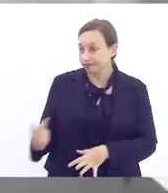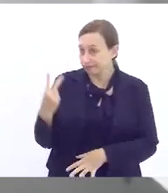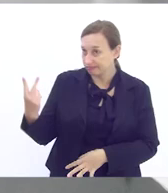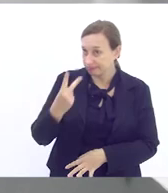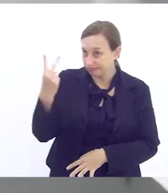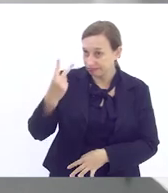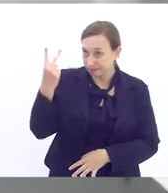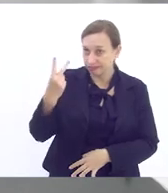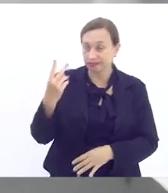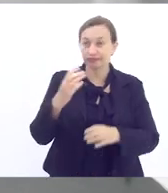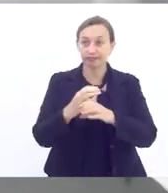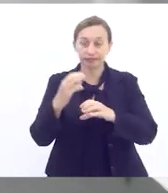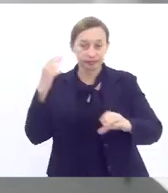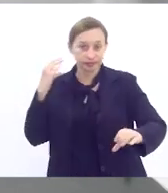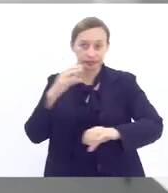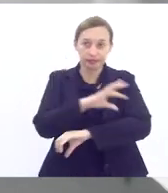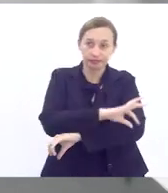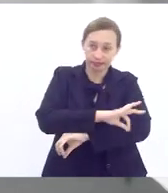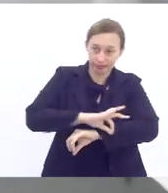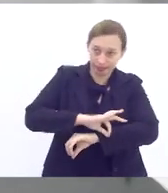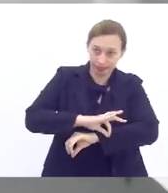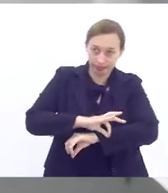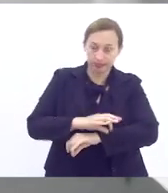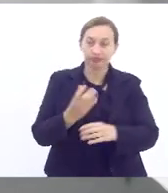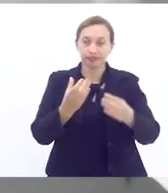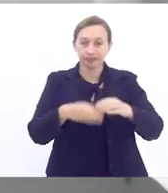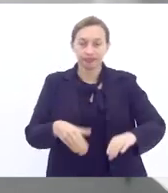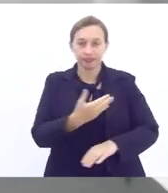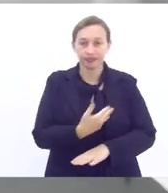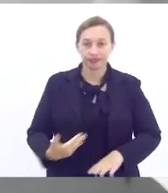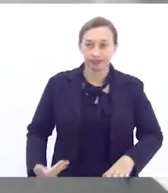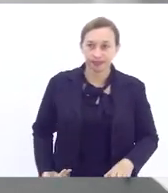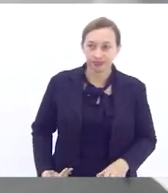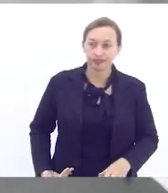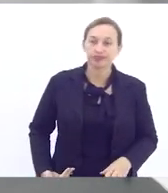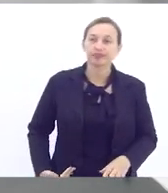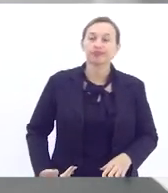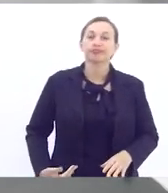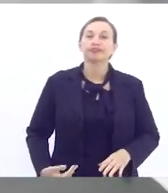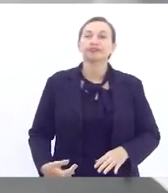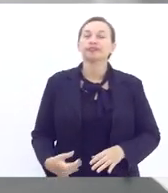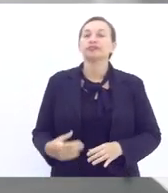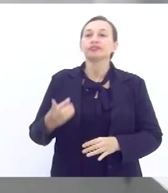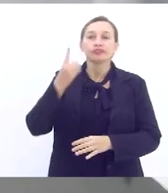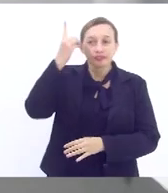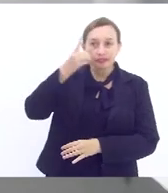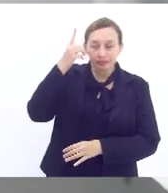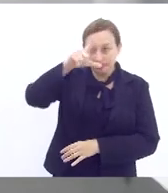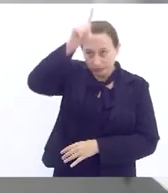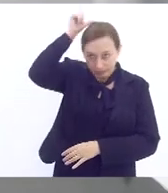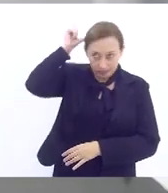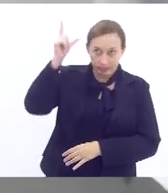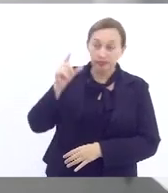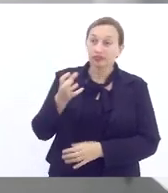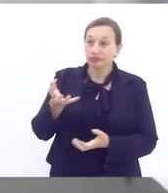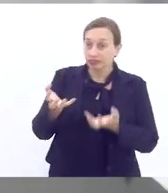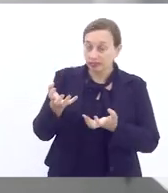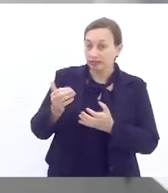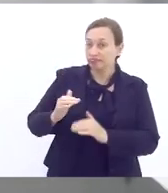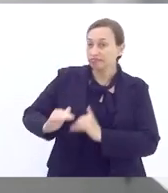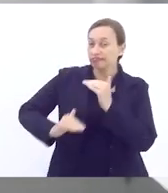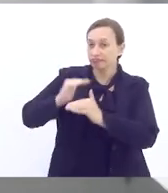valorização dos Engenheiros e dos Arquitetos do concurso público para como bem Deputado Luiz Paulo se você quer